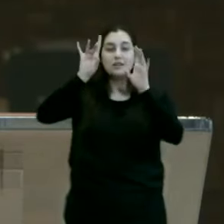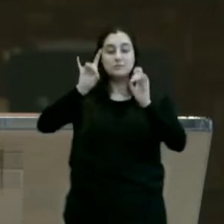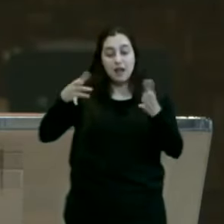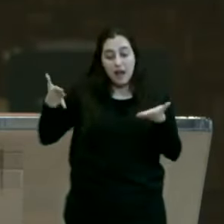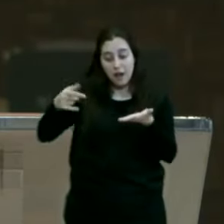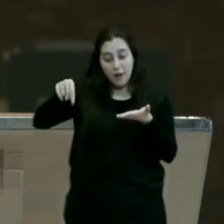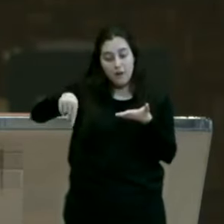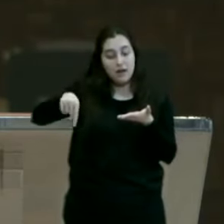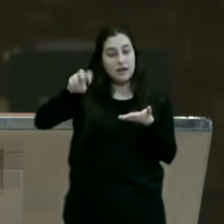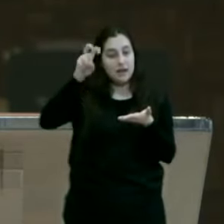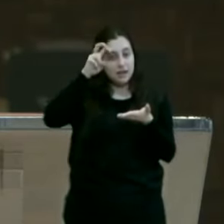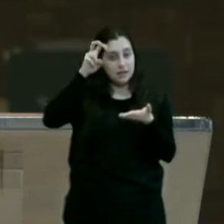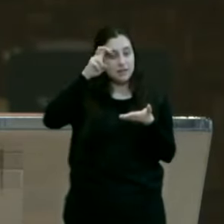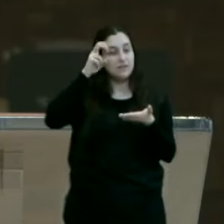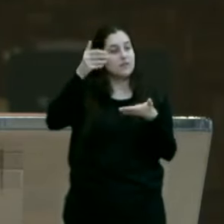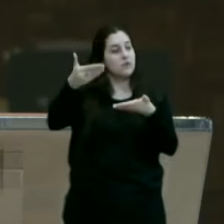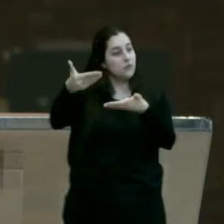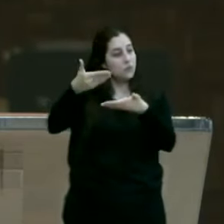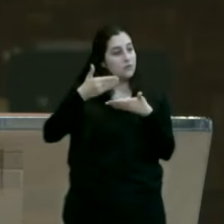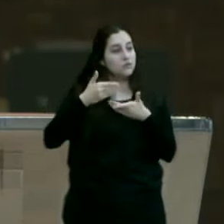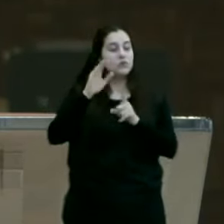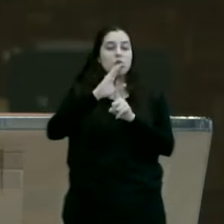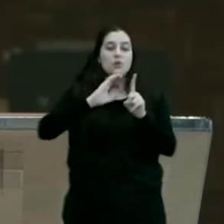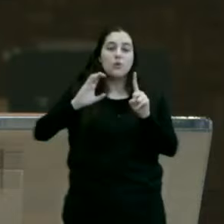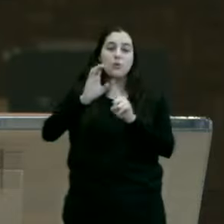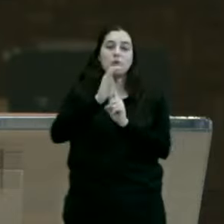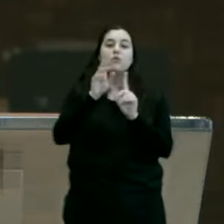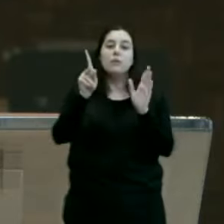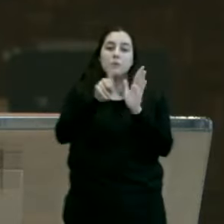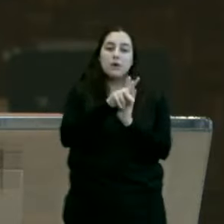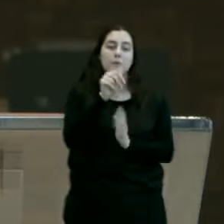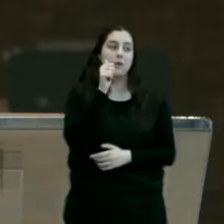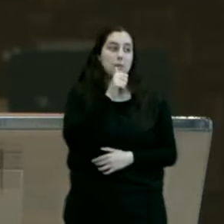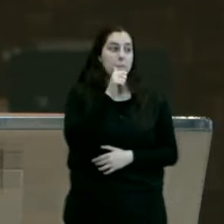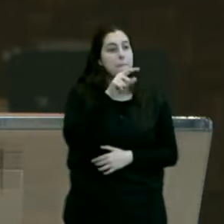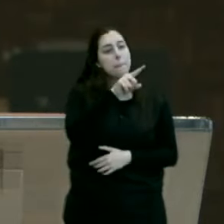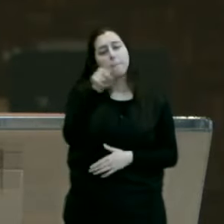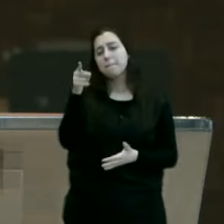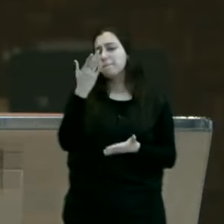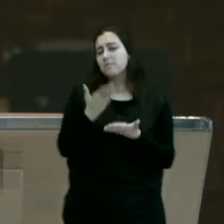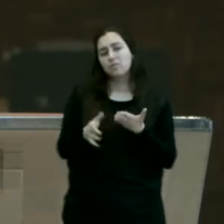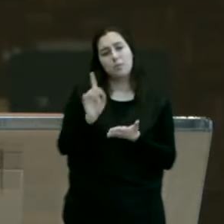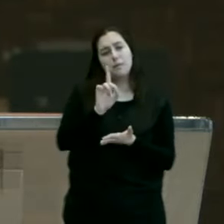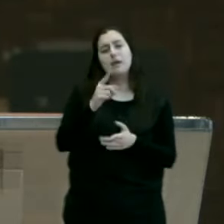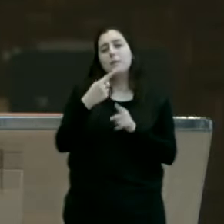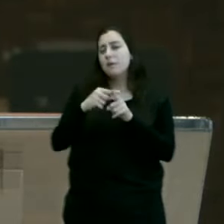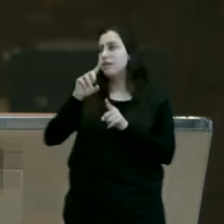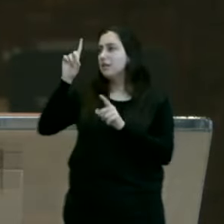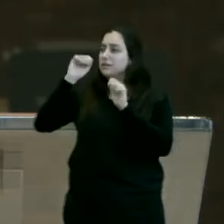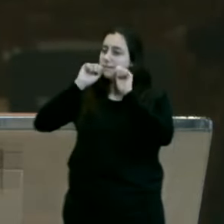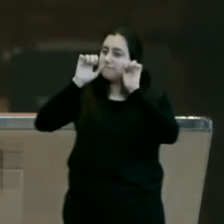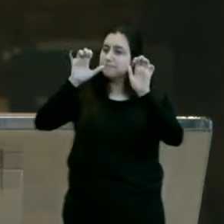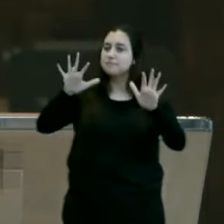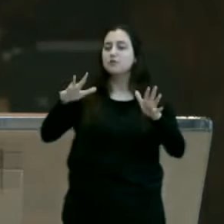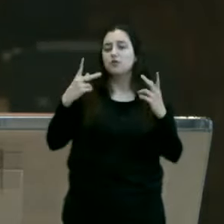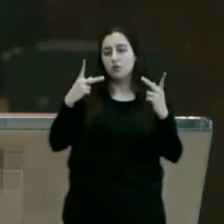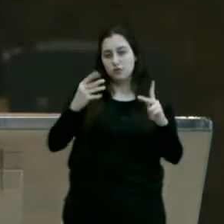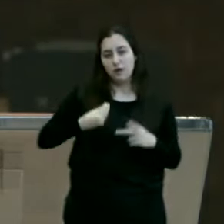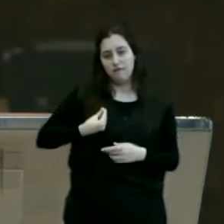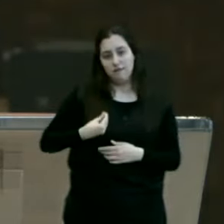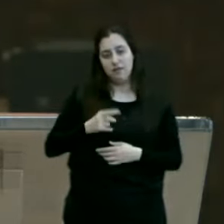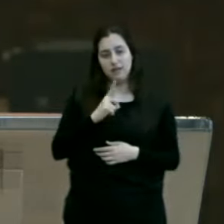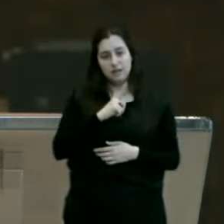essa quinta-feira, para o nosso culto de mulheres. Não perca que o Senhor tem bênção para derramar sobre a sua